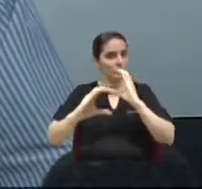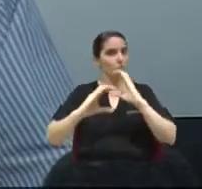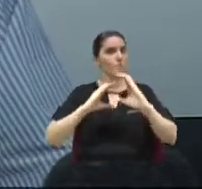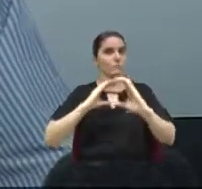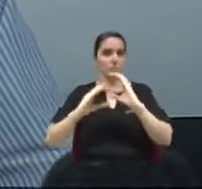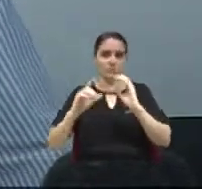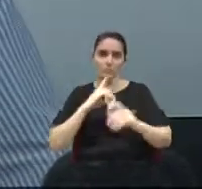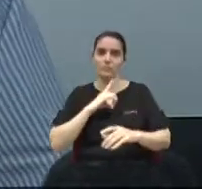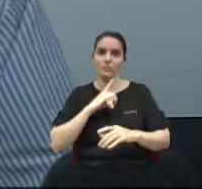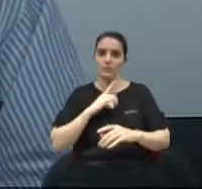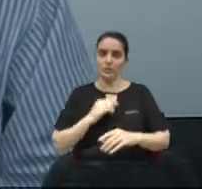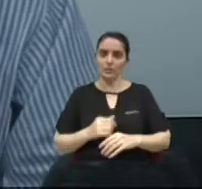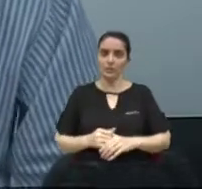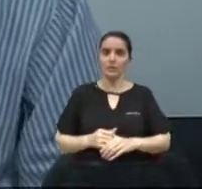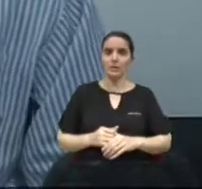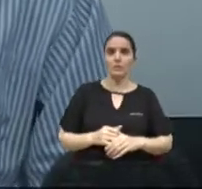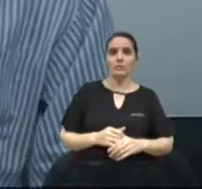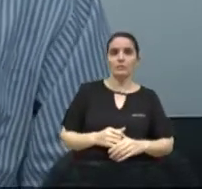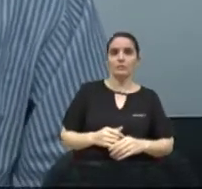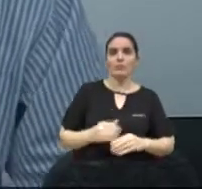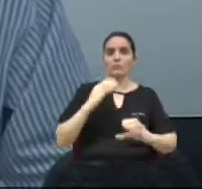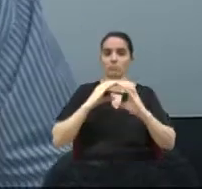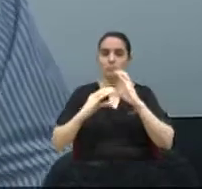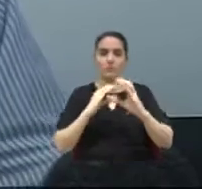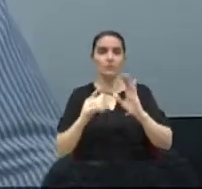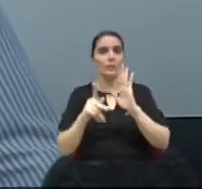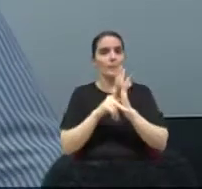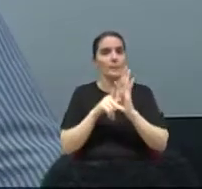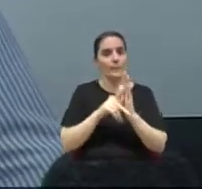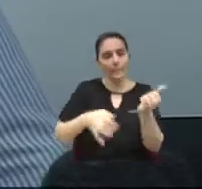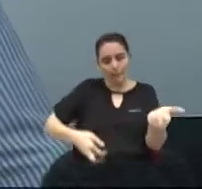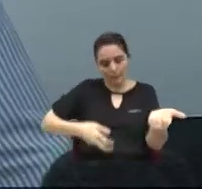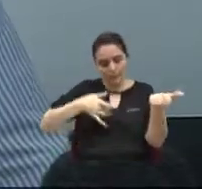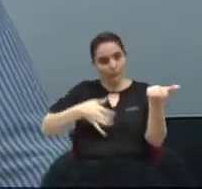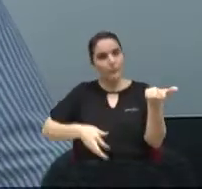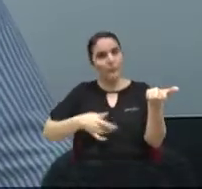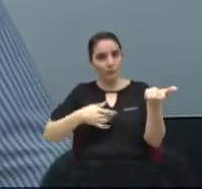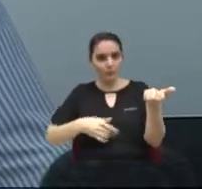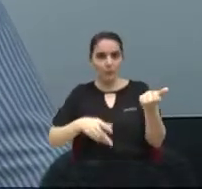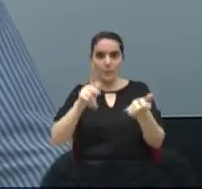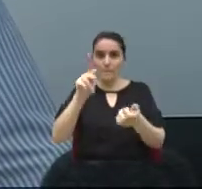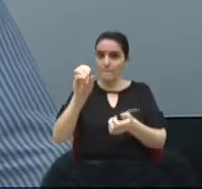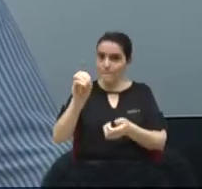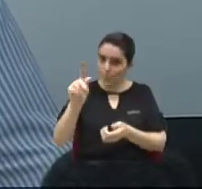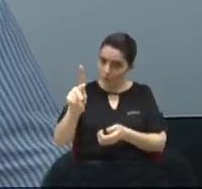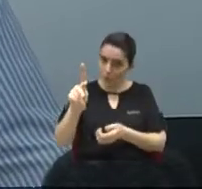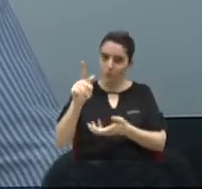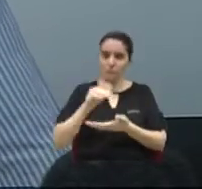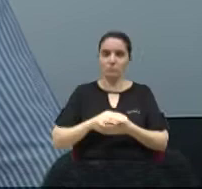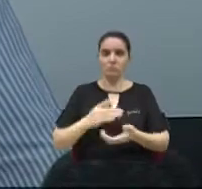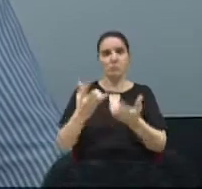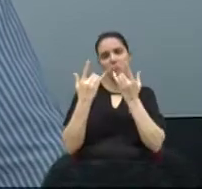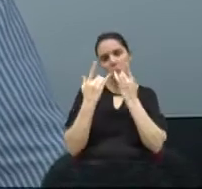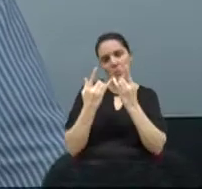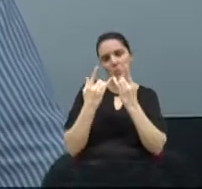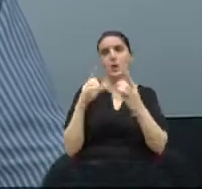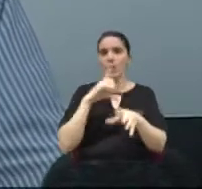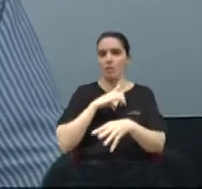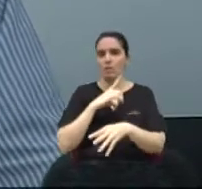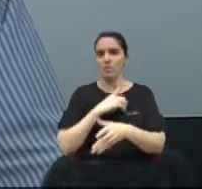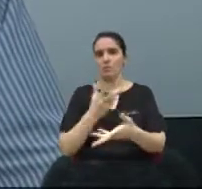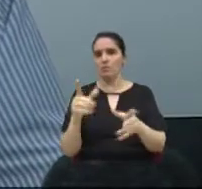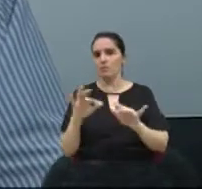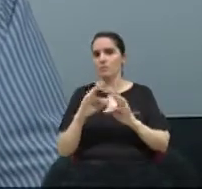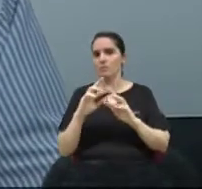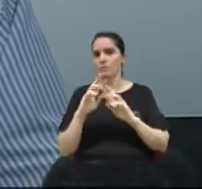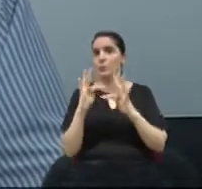no gospel música sertaneja, sertaneja raiz, pop. Então, que eles entendessem que